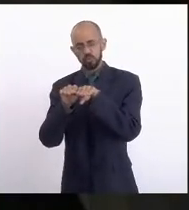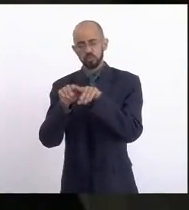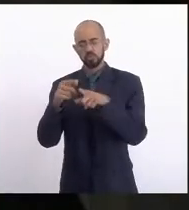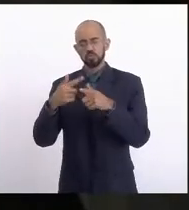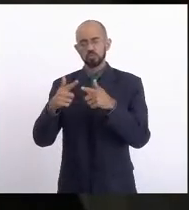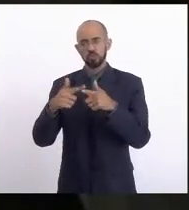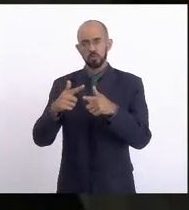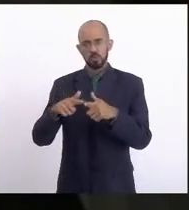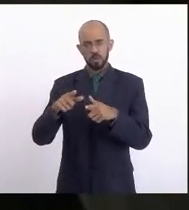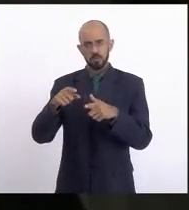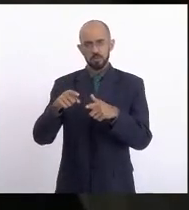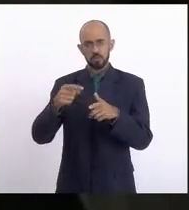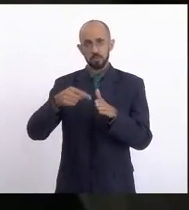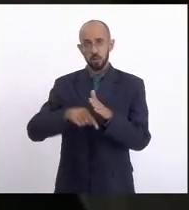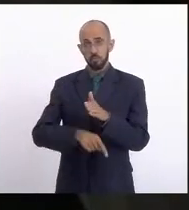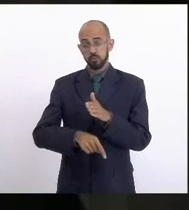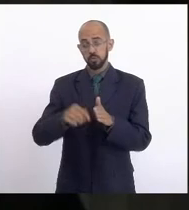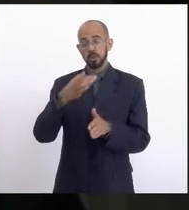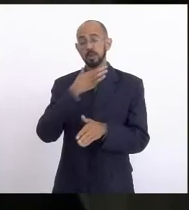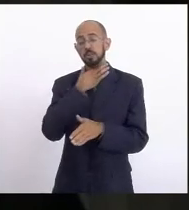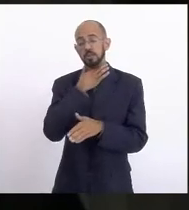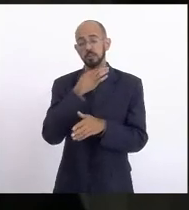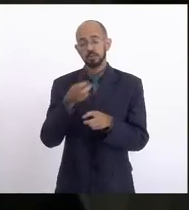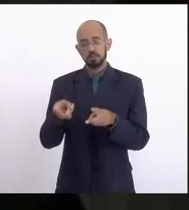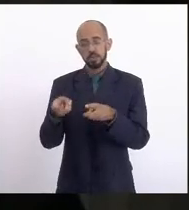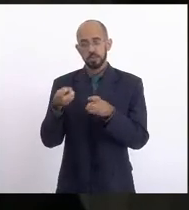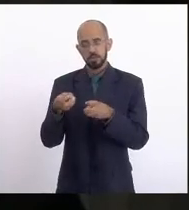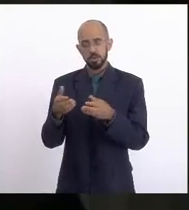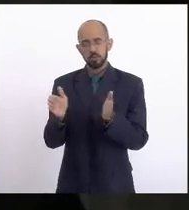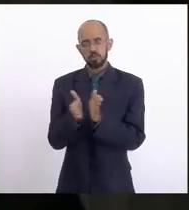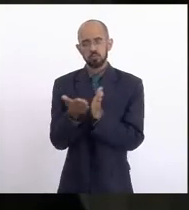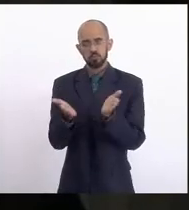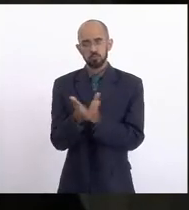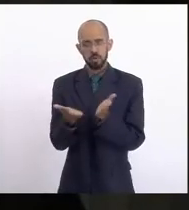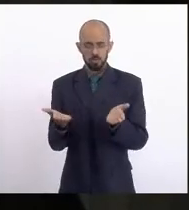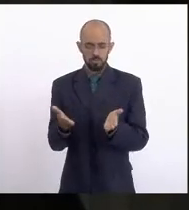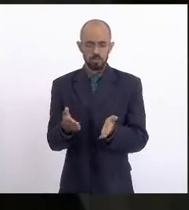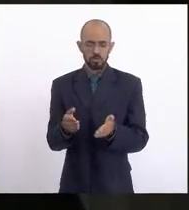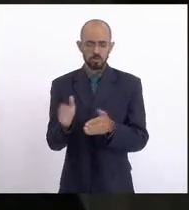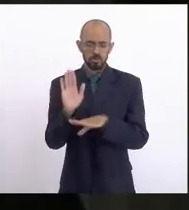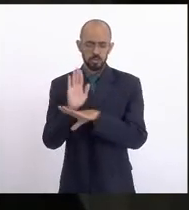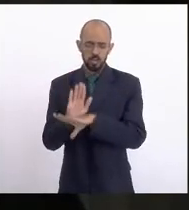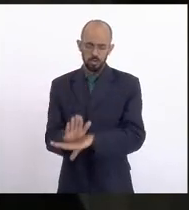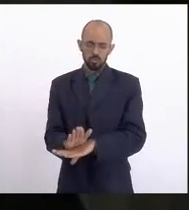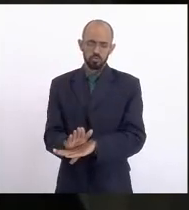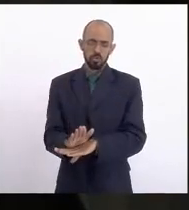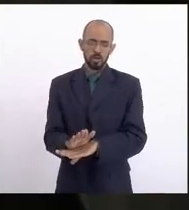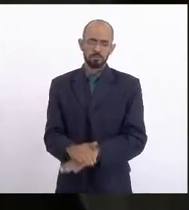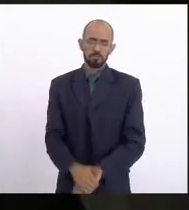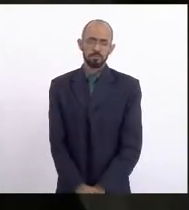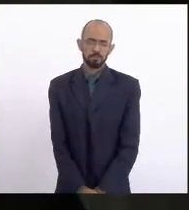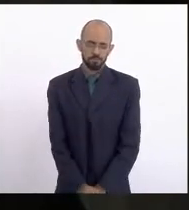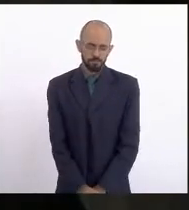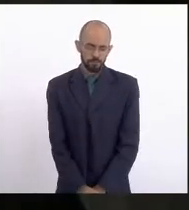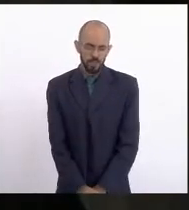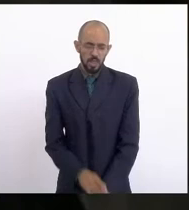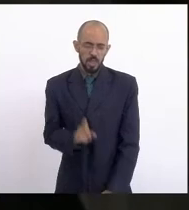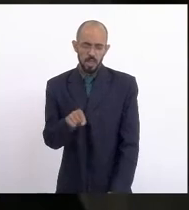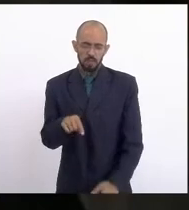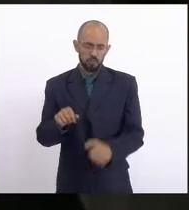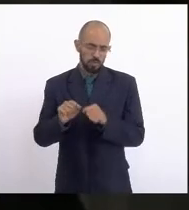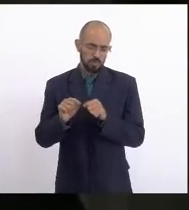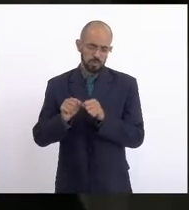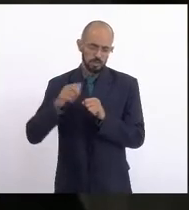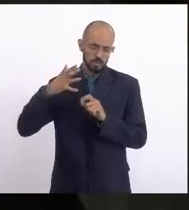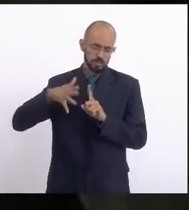crise, assistir os menos favorecidos. Então, eu queria fazer esse breve relato para mostrar a